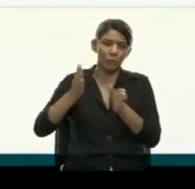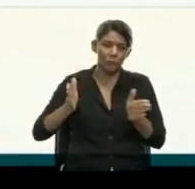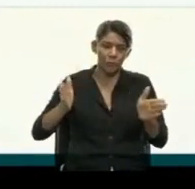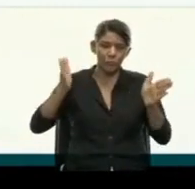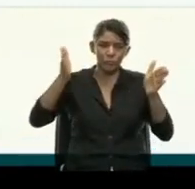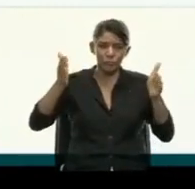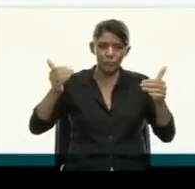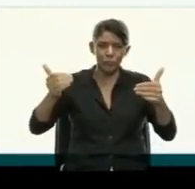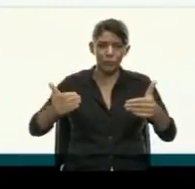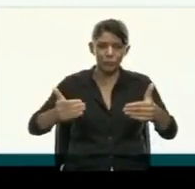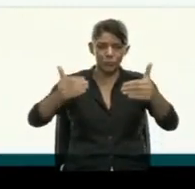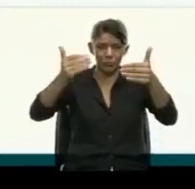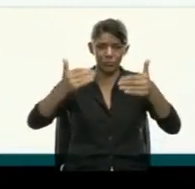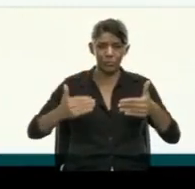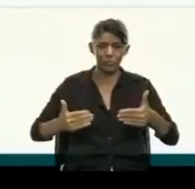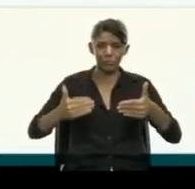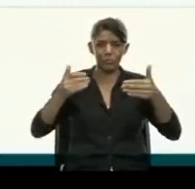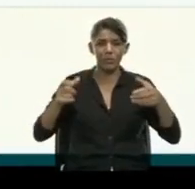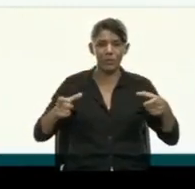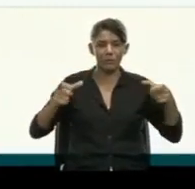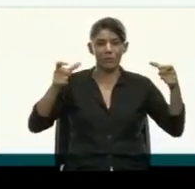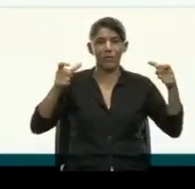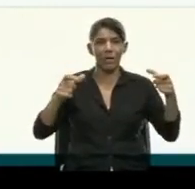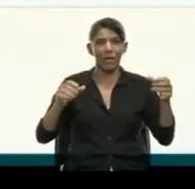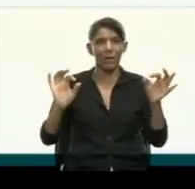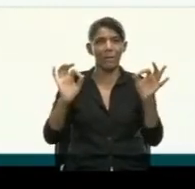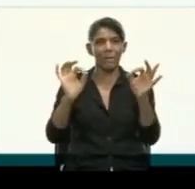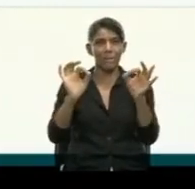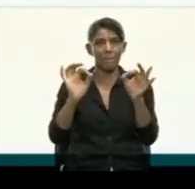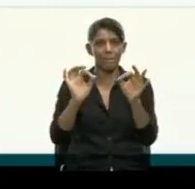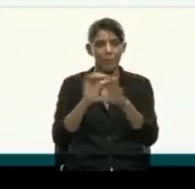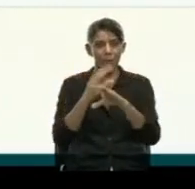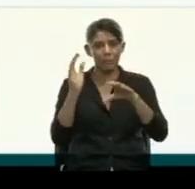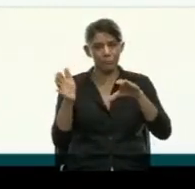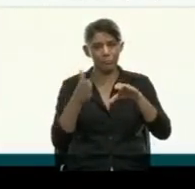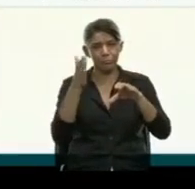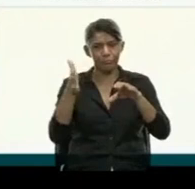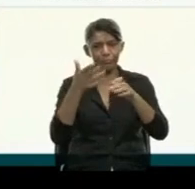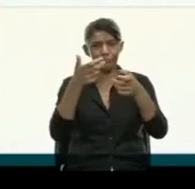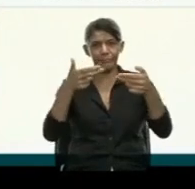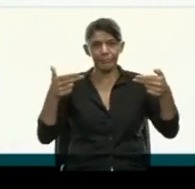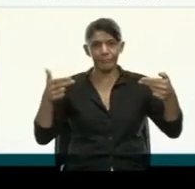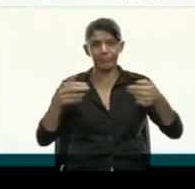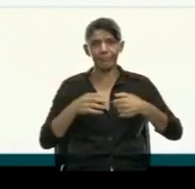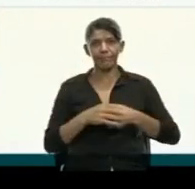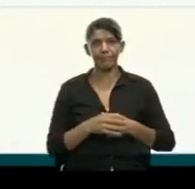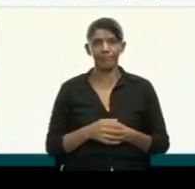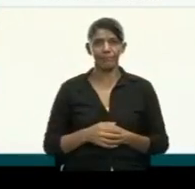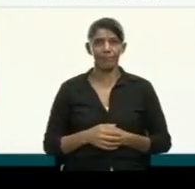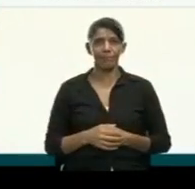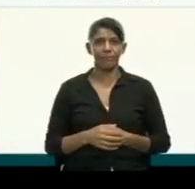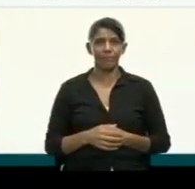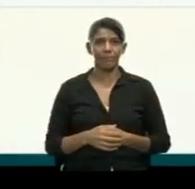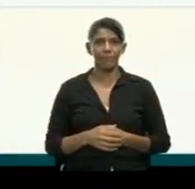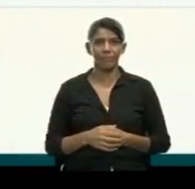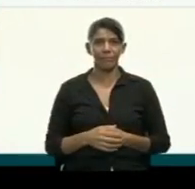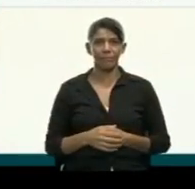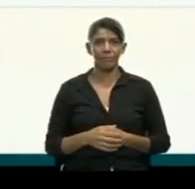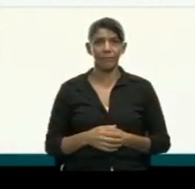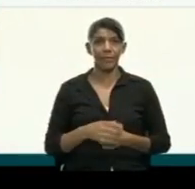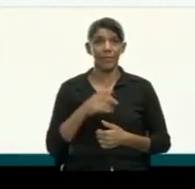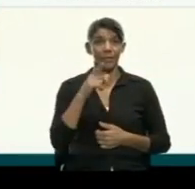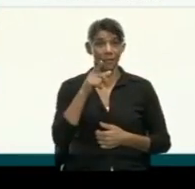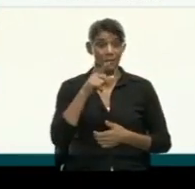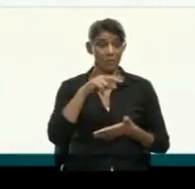Viga e finaliza com a supraestrutura. Aqui é uma imagem do